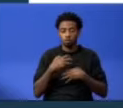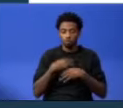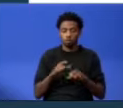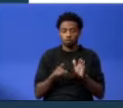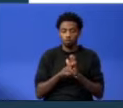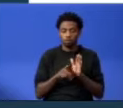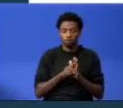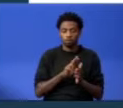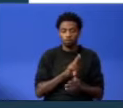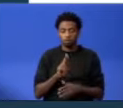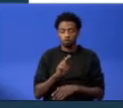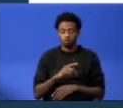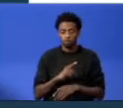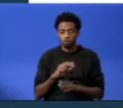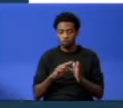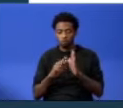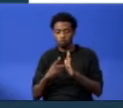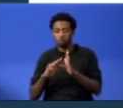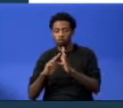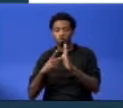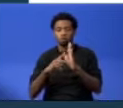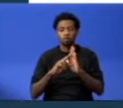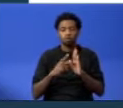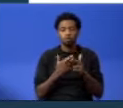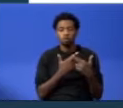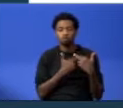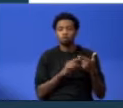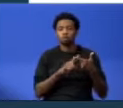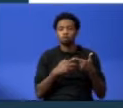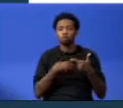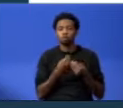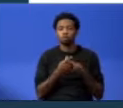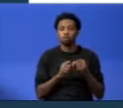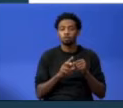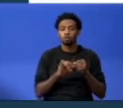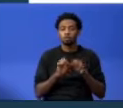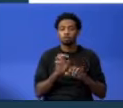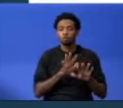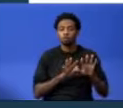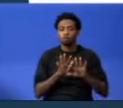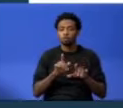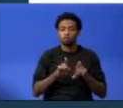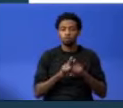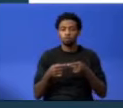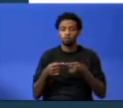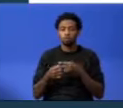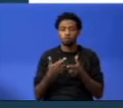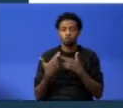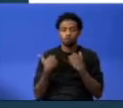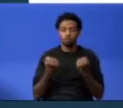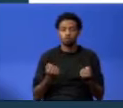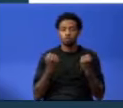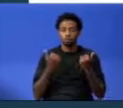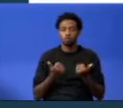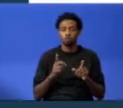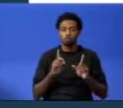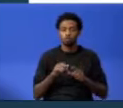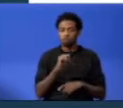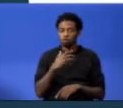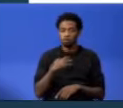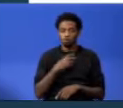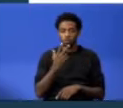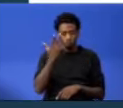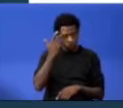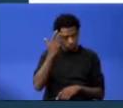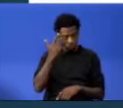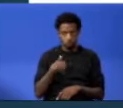de classificar enquanto a função, né, a forma que realiza o movimento lá durante uma atividade. Então, essa é a forma mais comum de